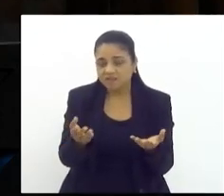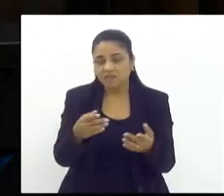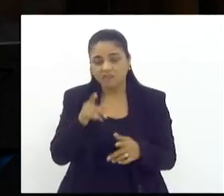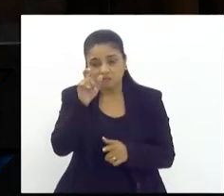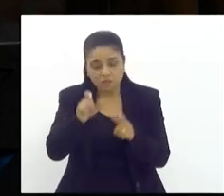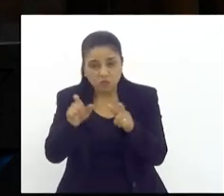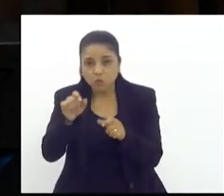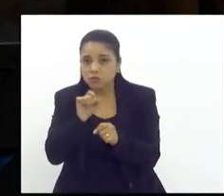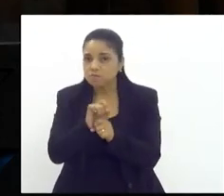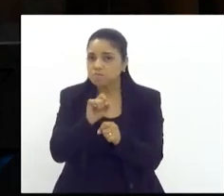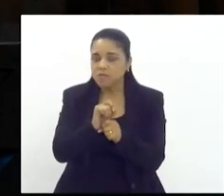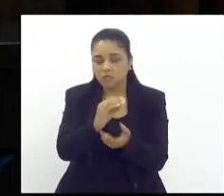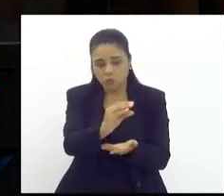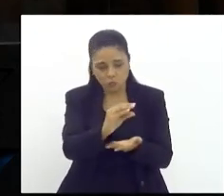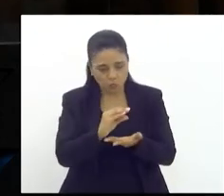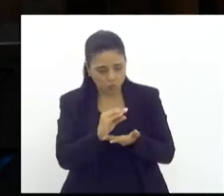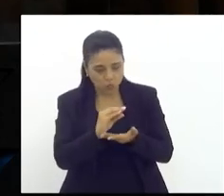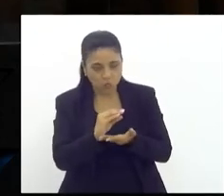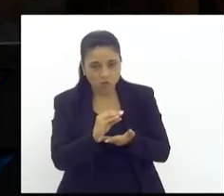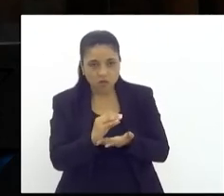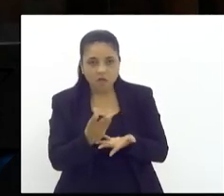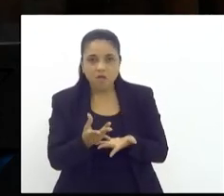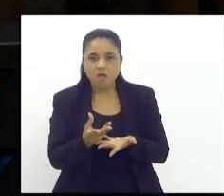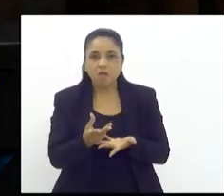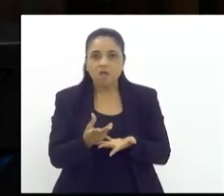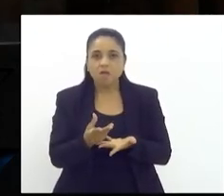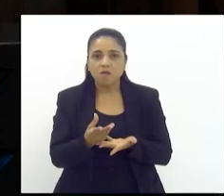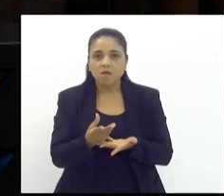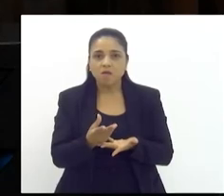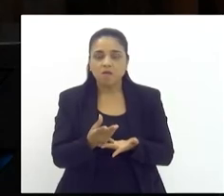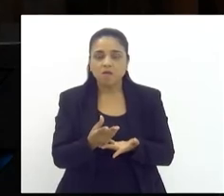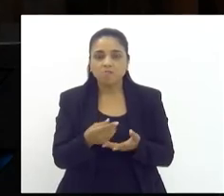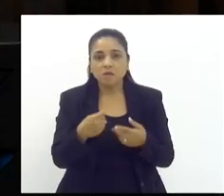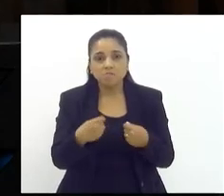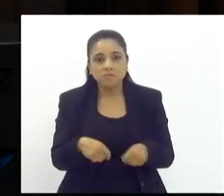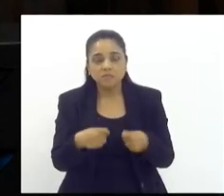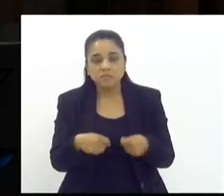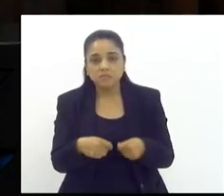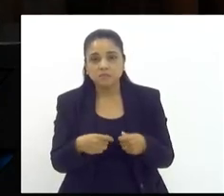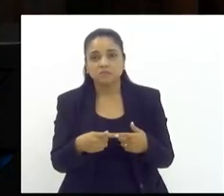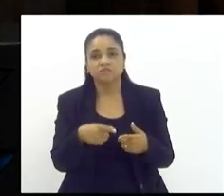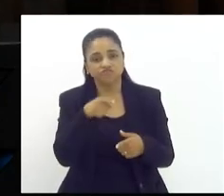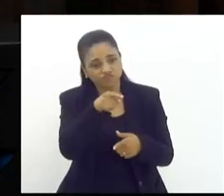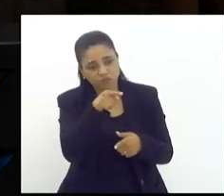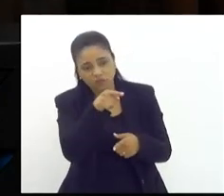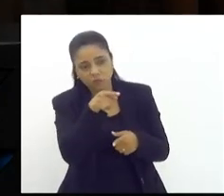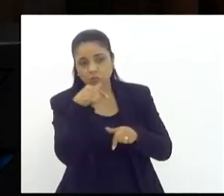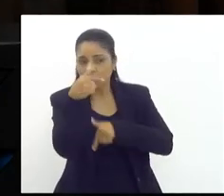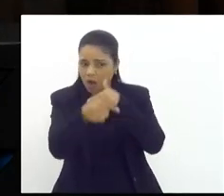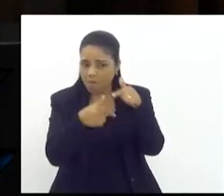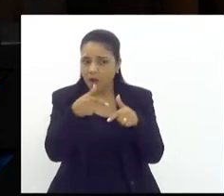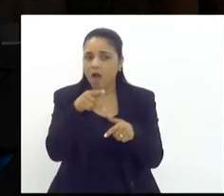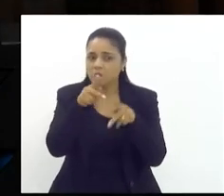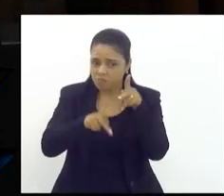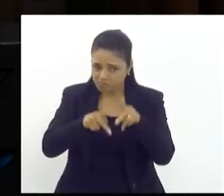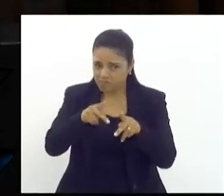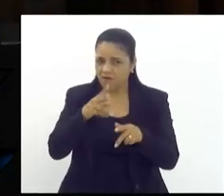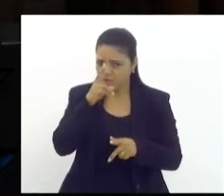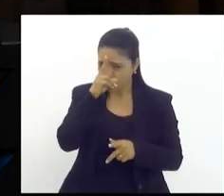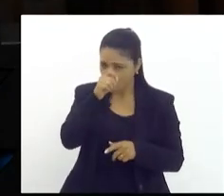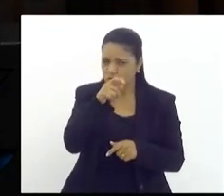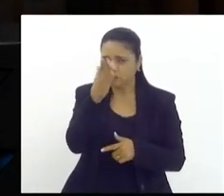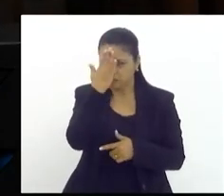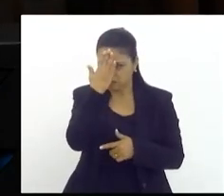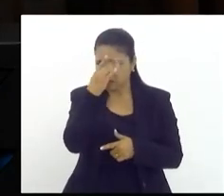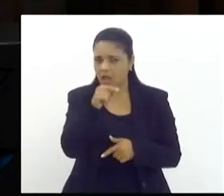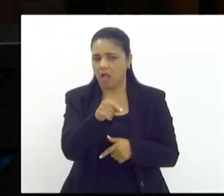na expectativa vendo se vai cair ou não vai cair porque precisam daquilo o senhor tem um trabalho popular muito forte sabe do que que eu tô falando